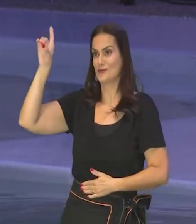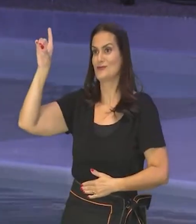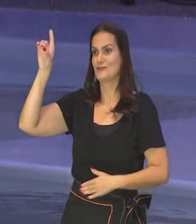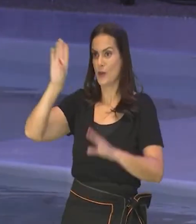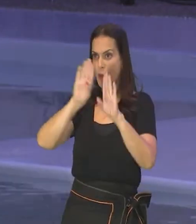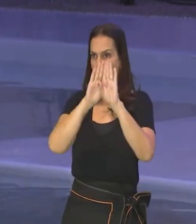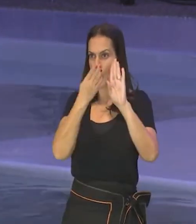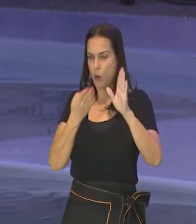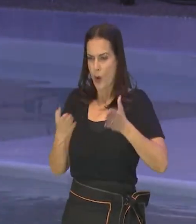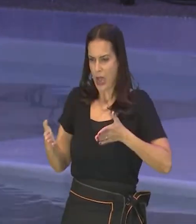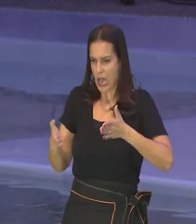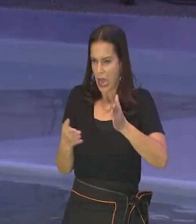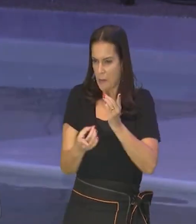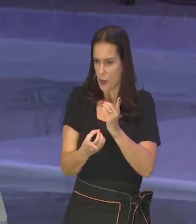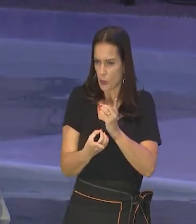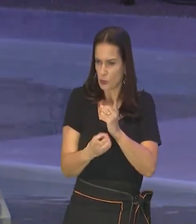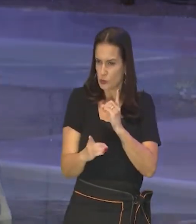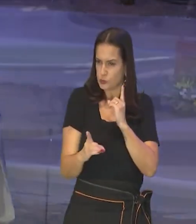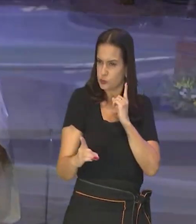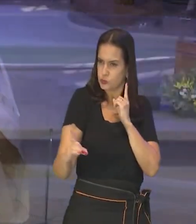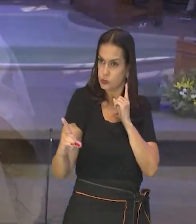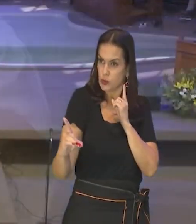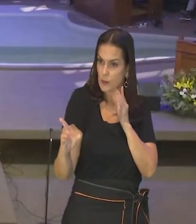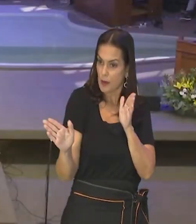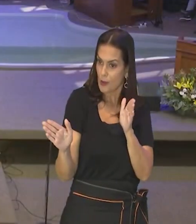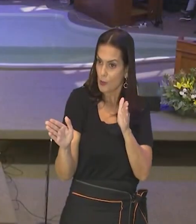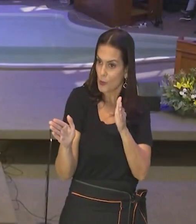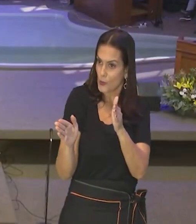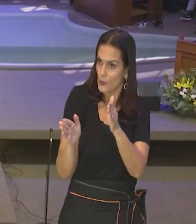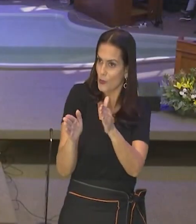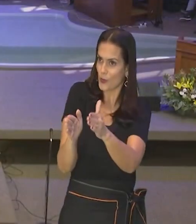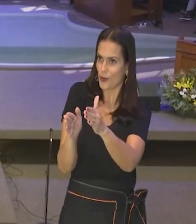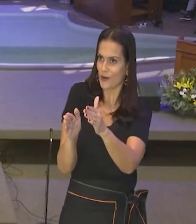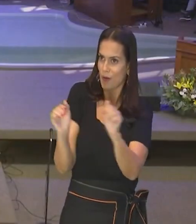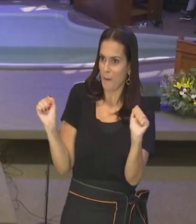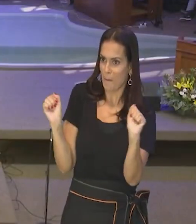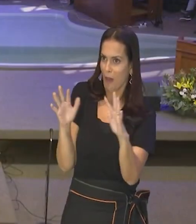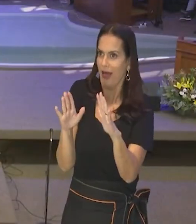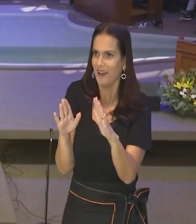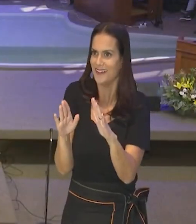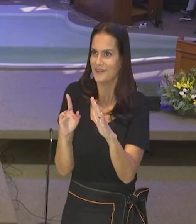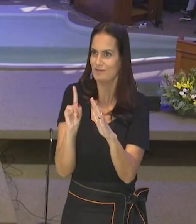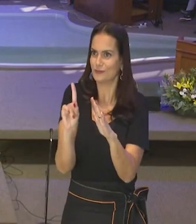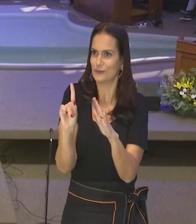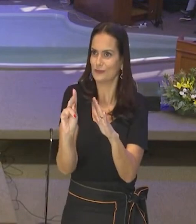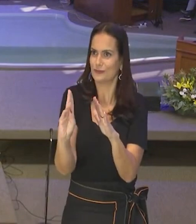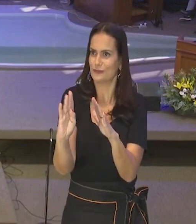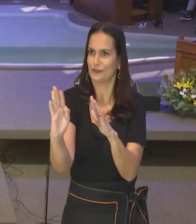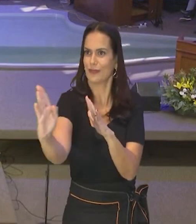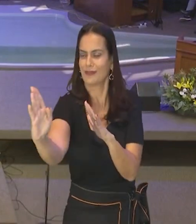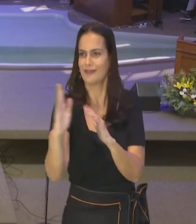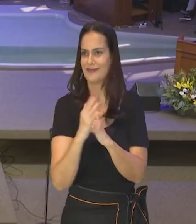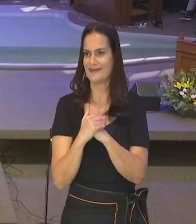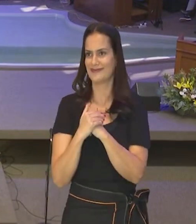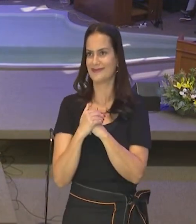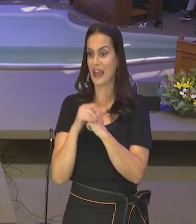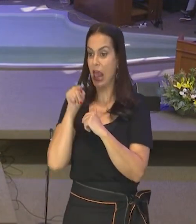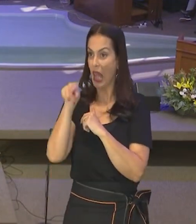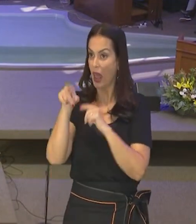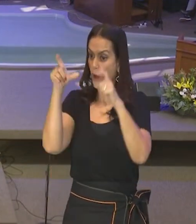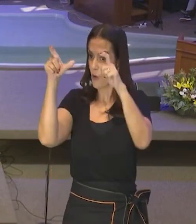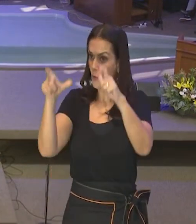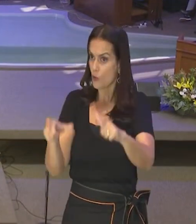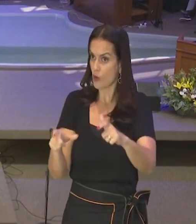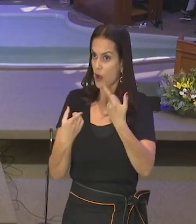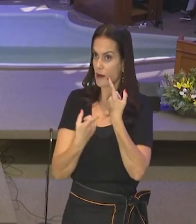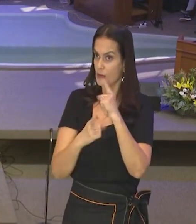caminho longo, um caminho estreito. Ali os apóstolos realizavam a pregação do Evangelho, e